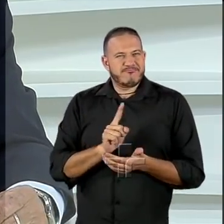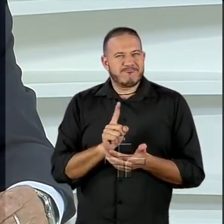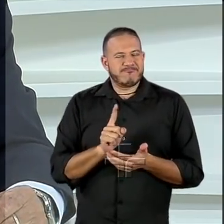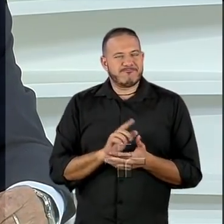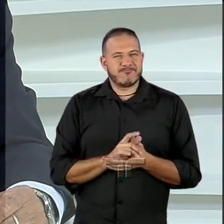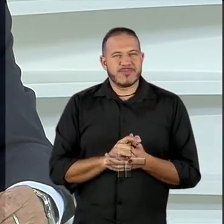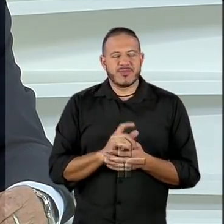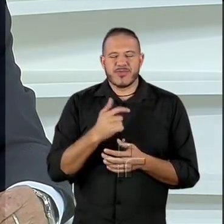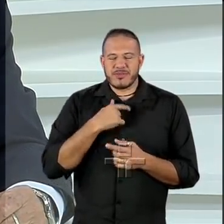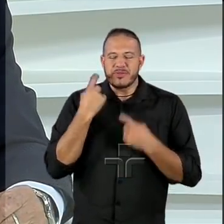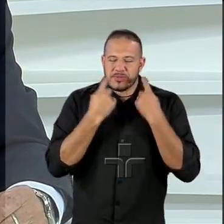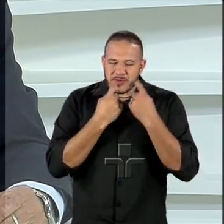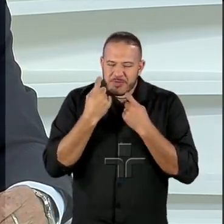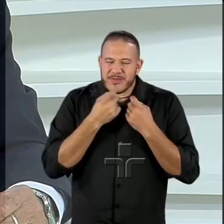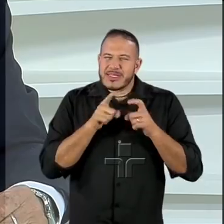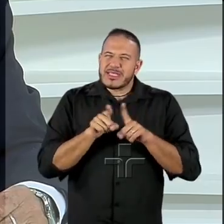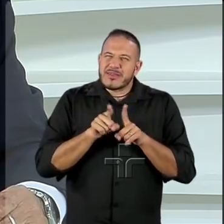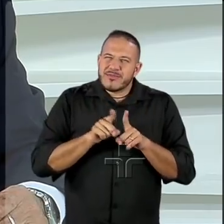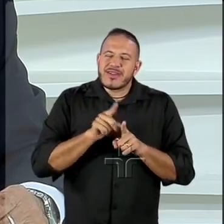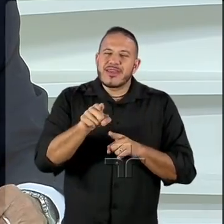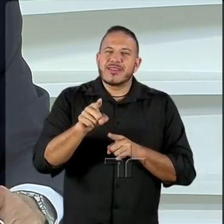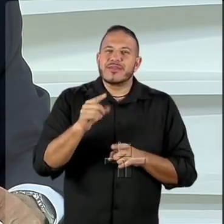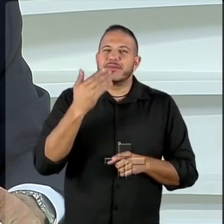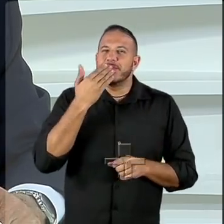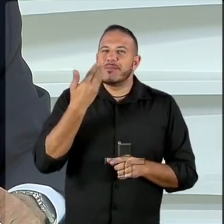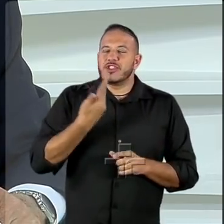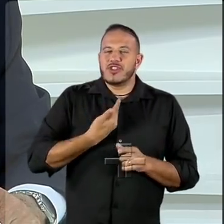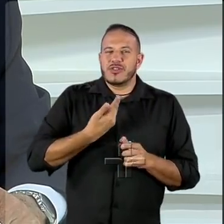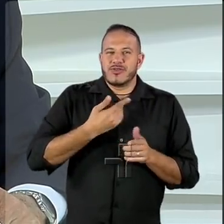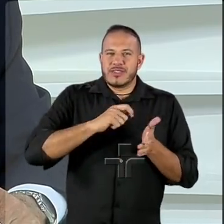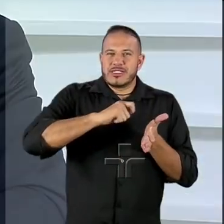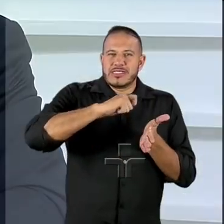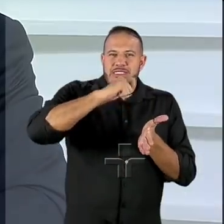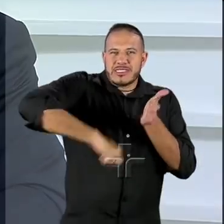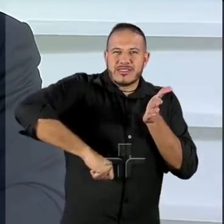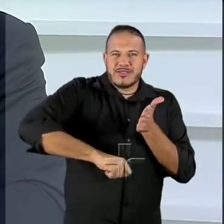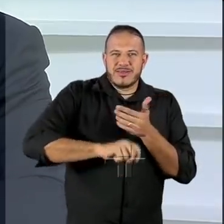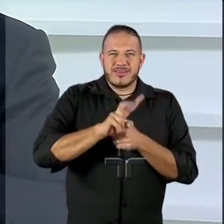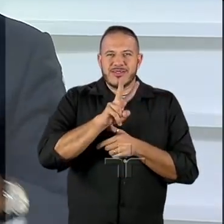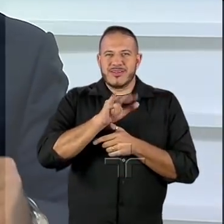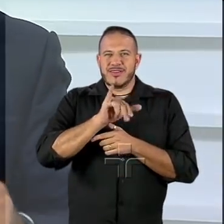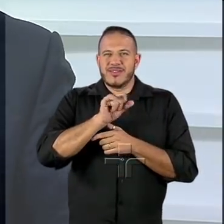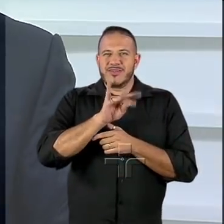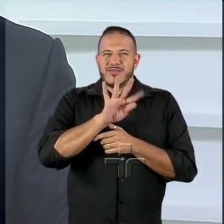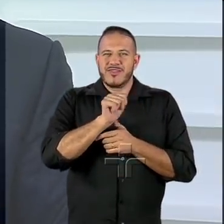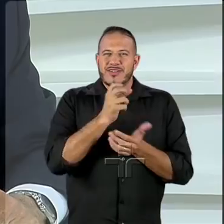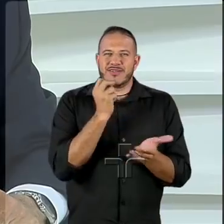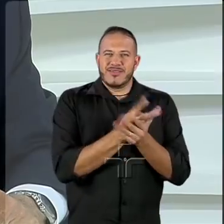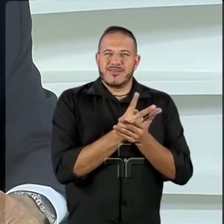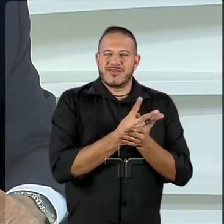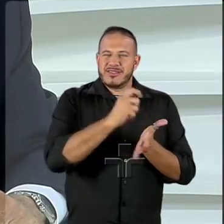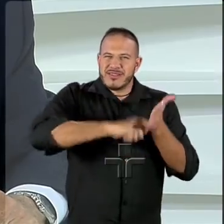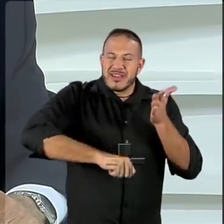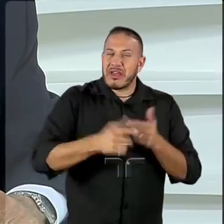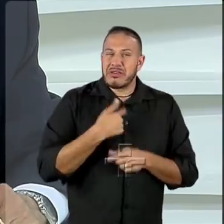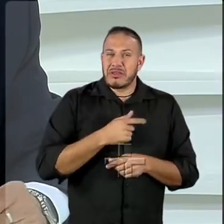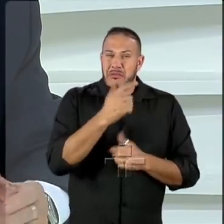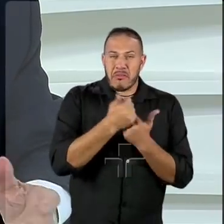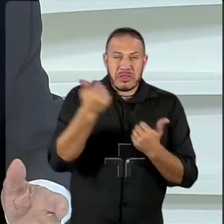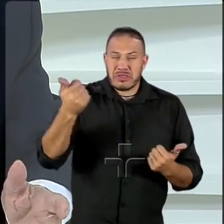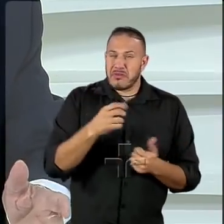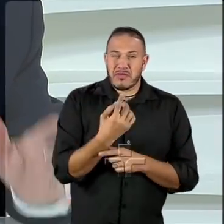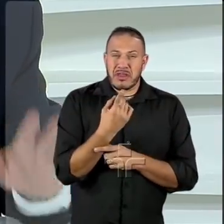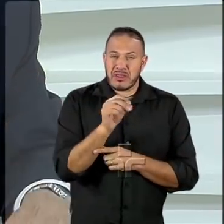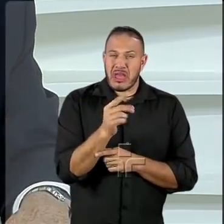O que me preocupa também são os pedidos de vista. Eterno. E que os ministros podem ficar 10, 15, 20 anos